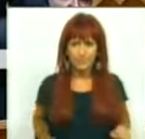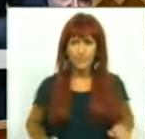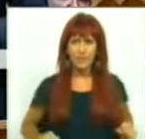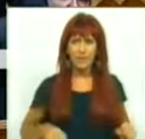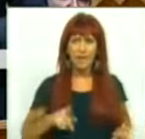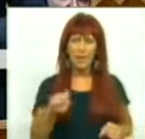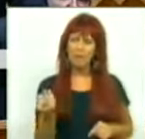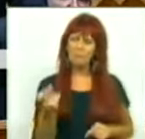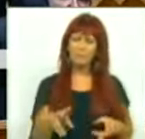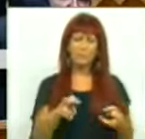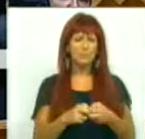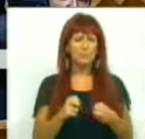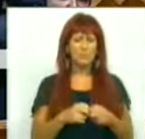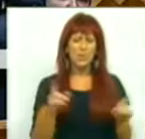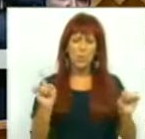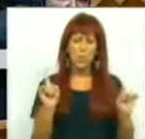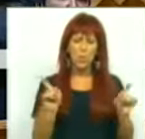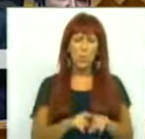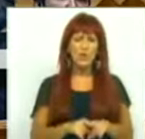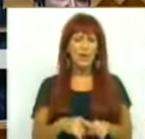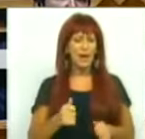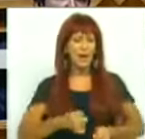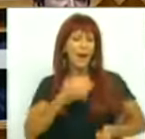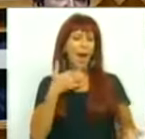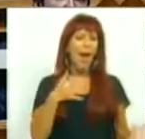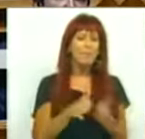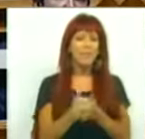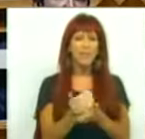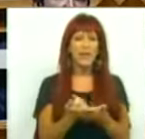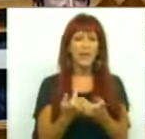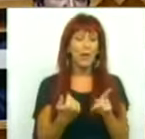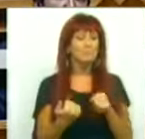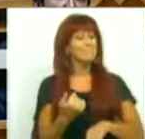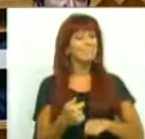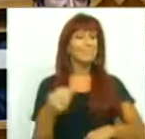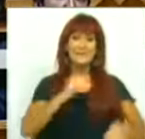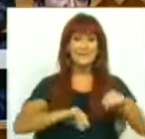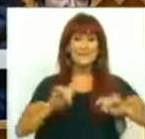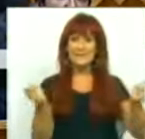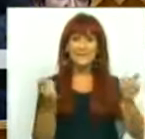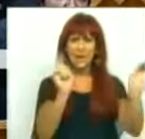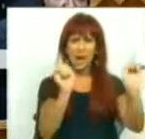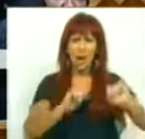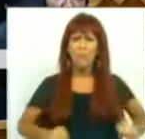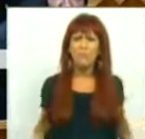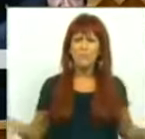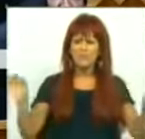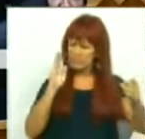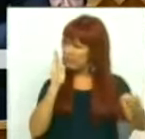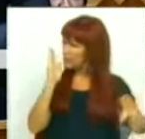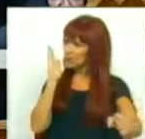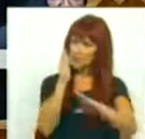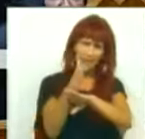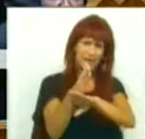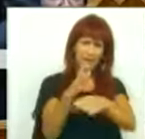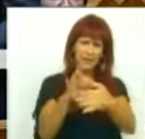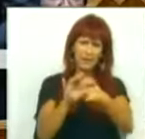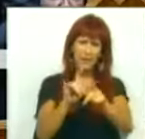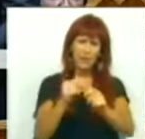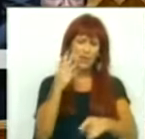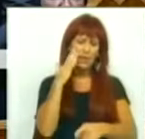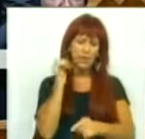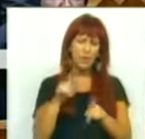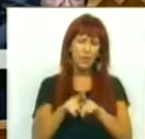que se trata de um incidente não propriamente para ter ganhos eleitorais nessa campanha eleitoral, mas mais diretamente relacionado